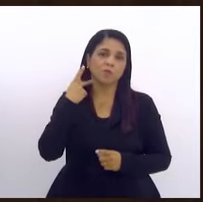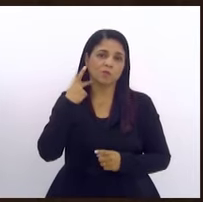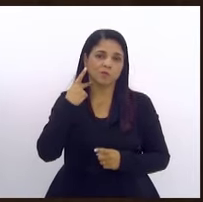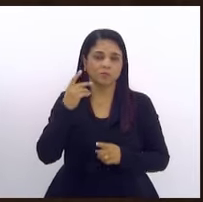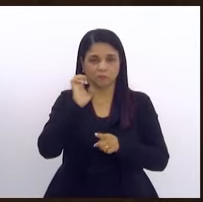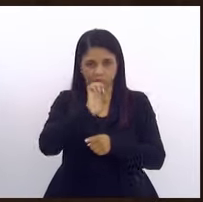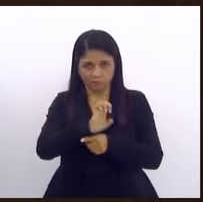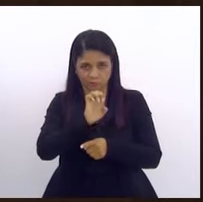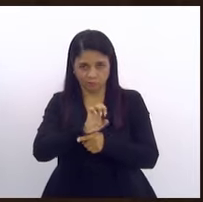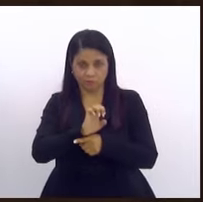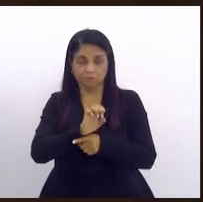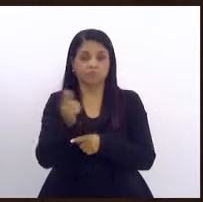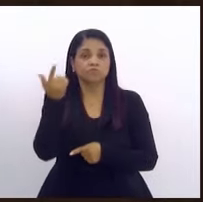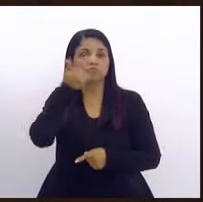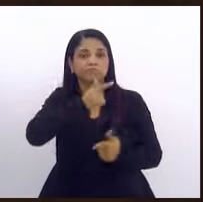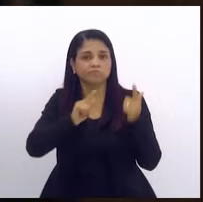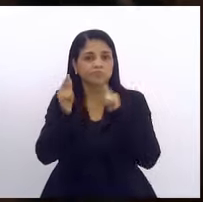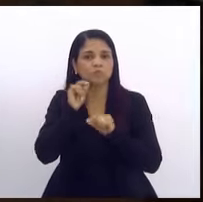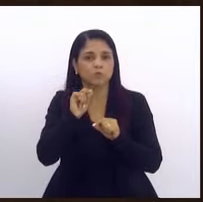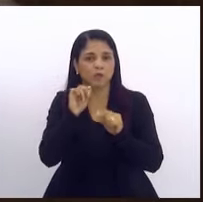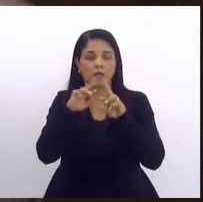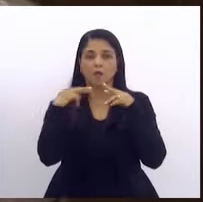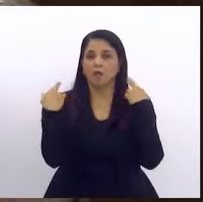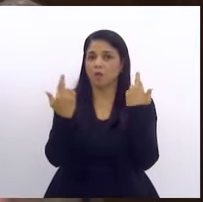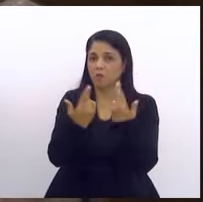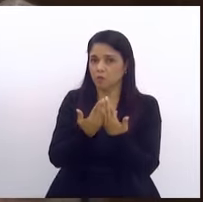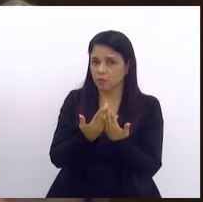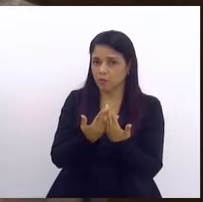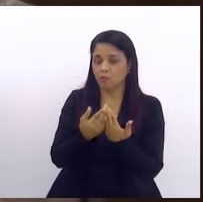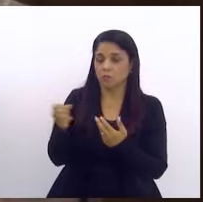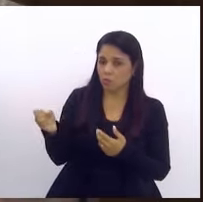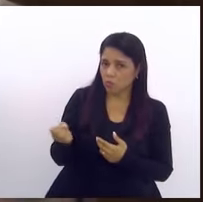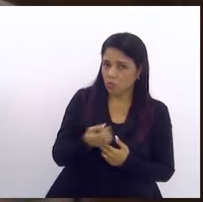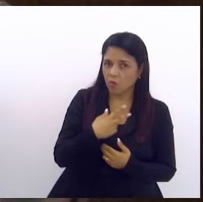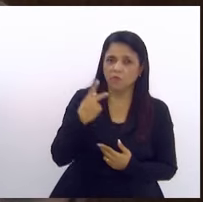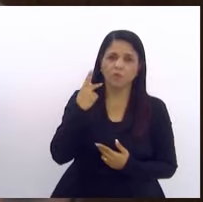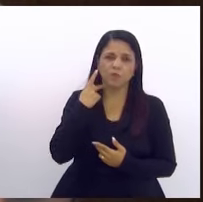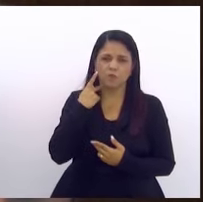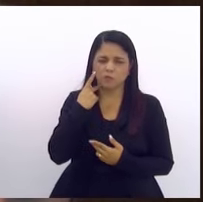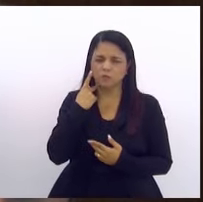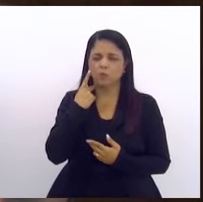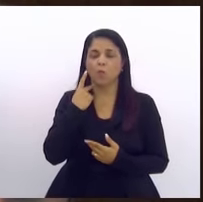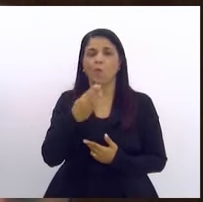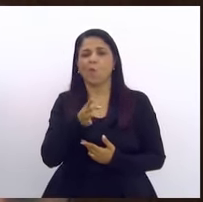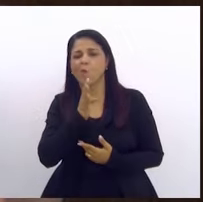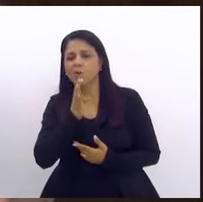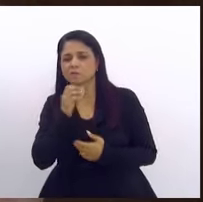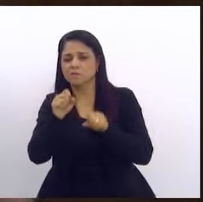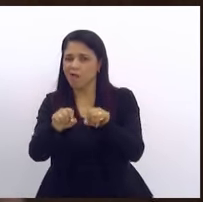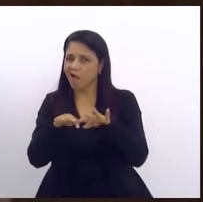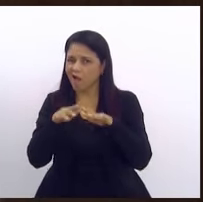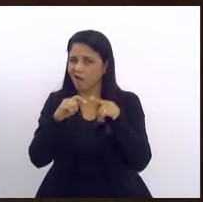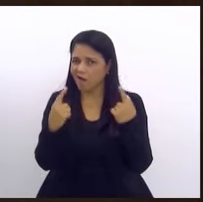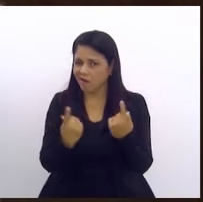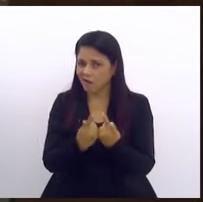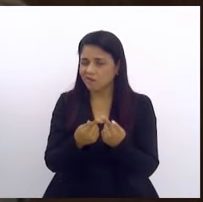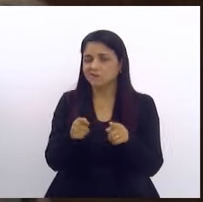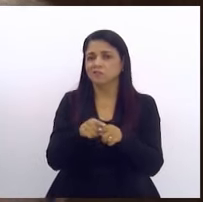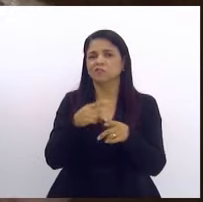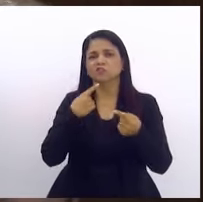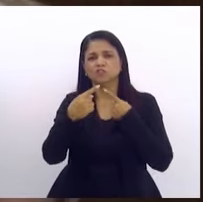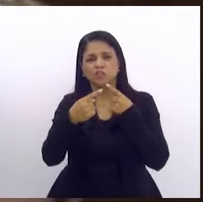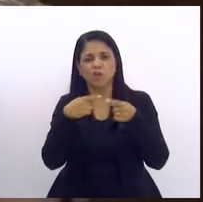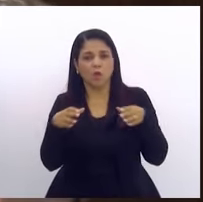que possamos, enfim, fazer a reunião com o novo procurador. É uma forma também dele conhecer a casa e dialogar